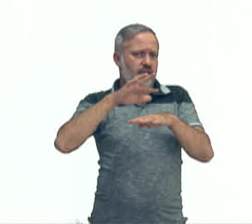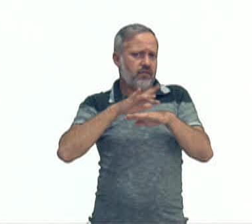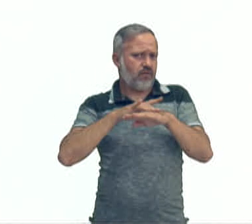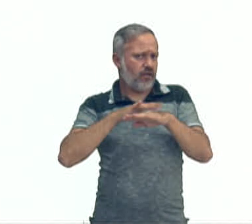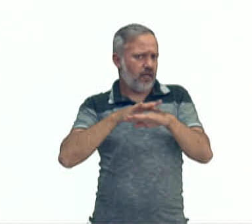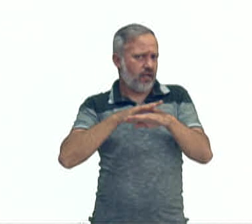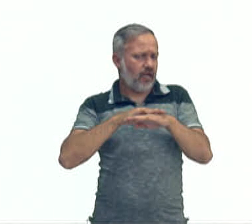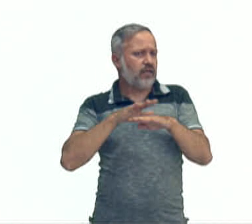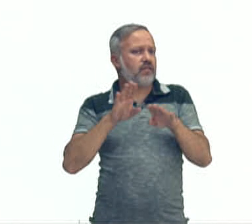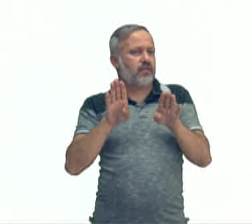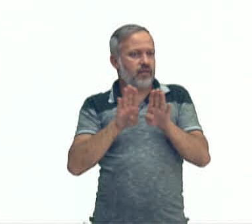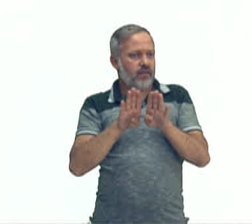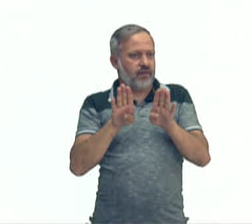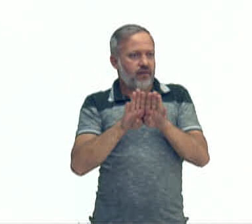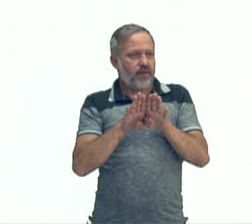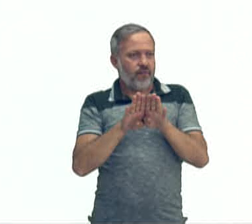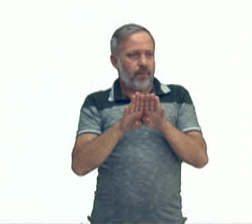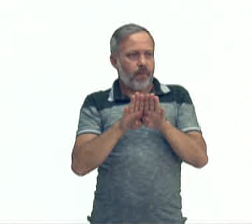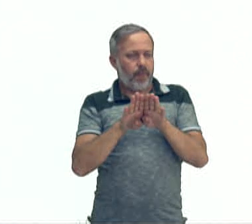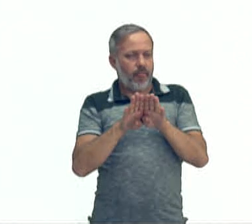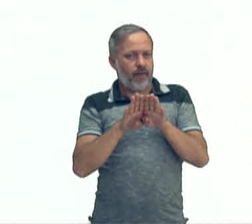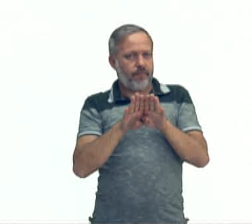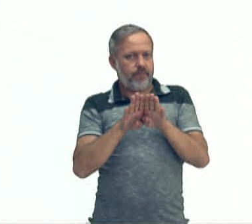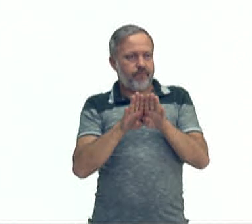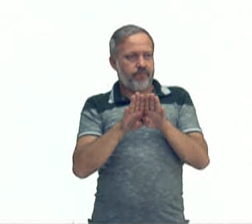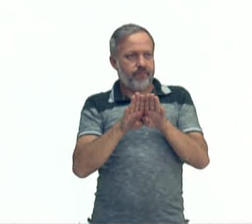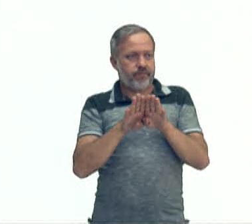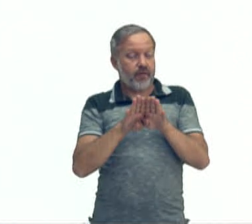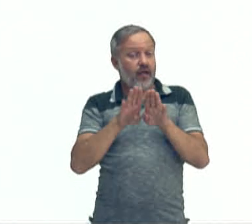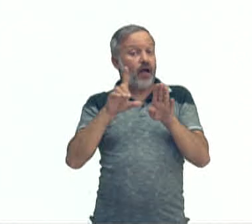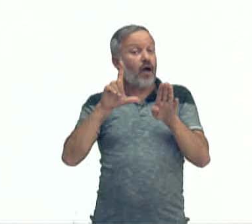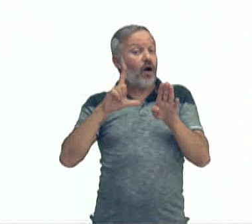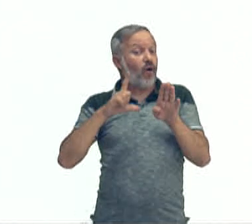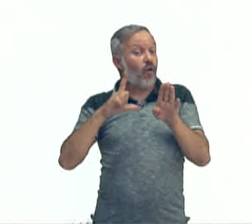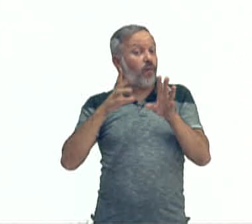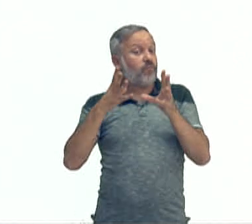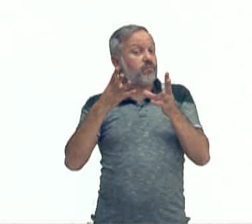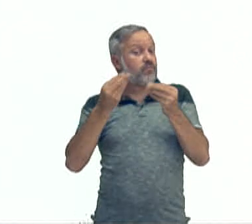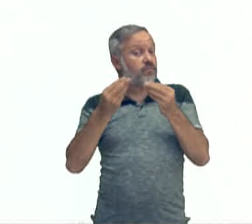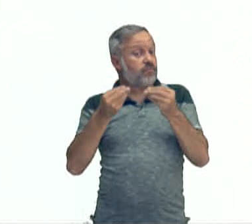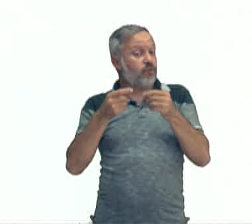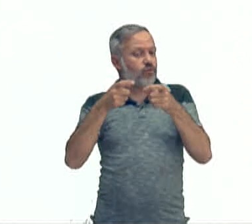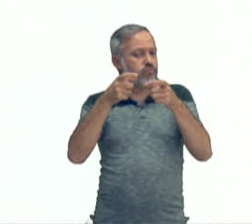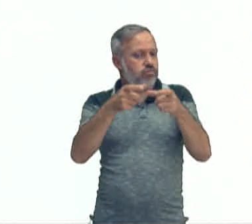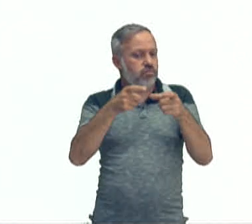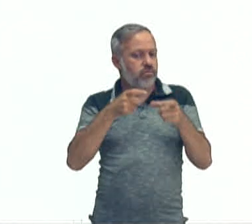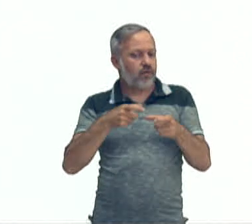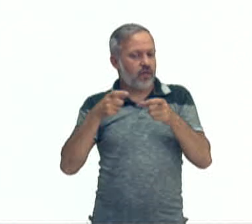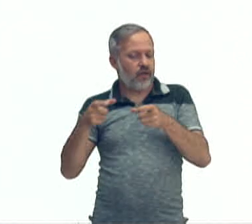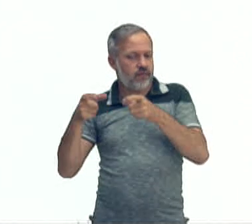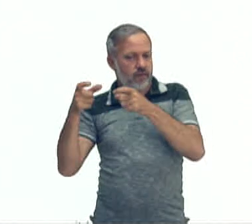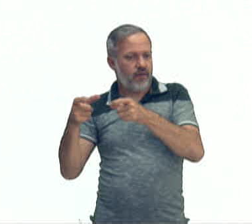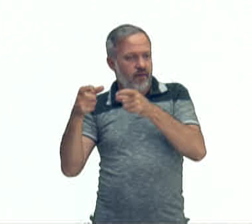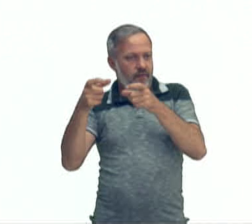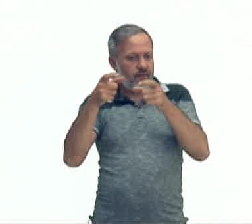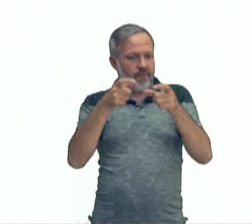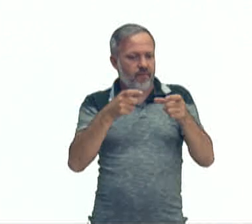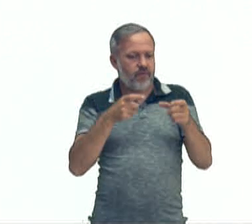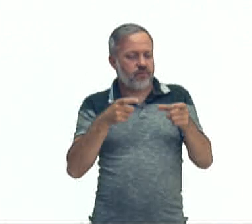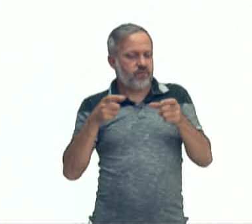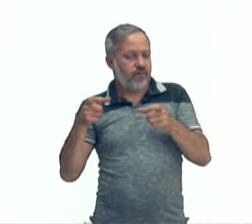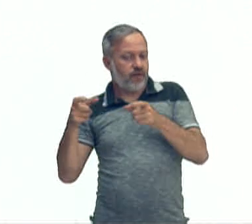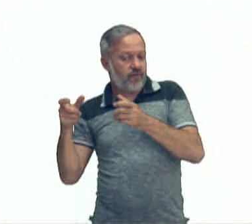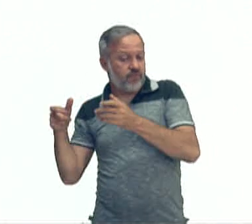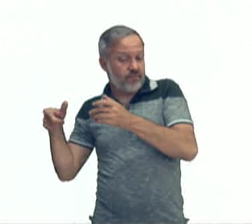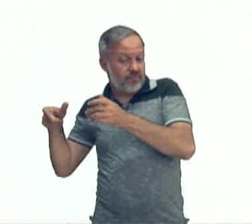né, várias áreas foram sendo submetidas ao que o europeu e a